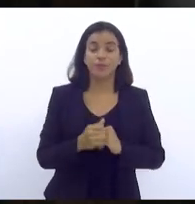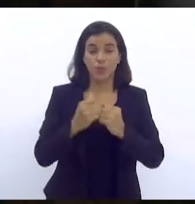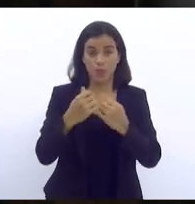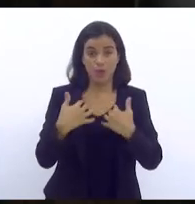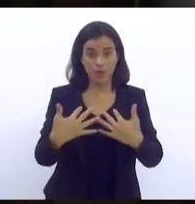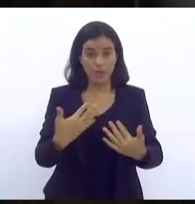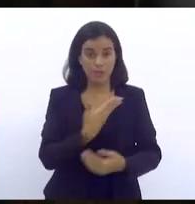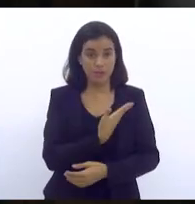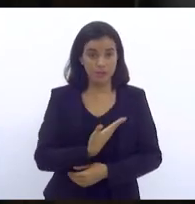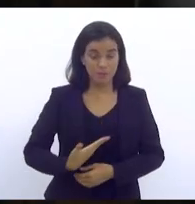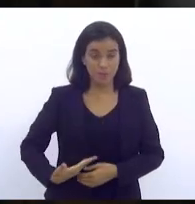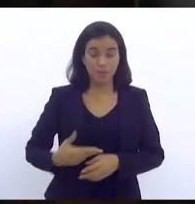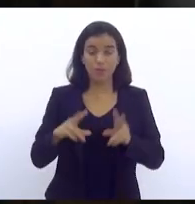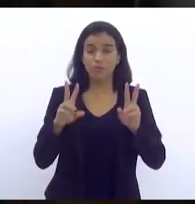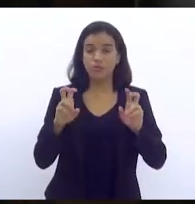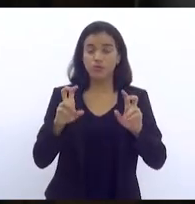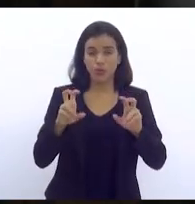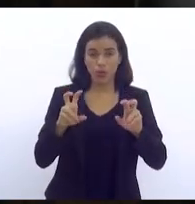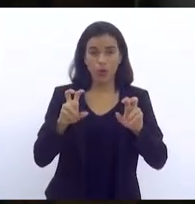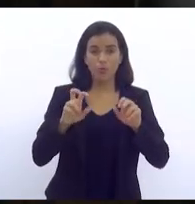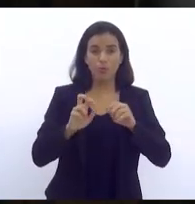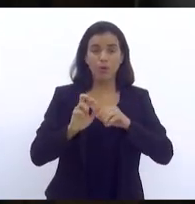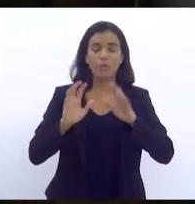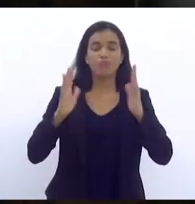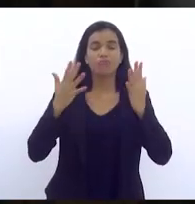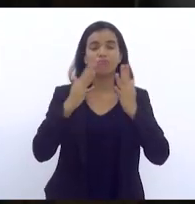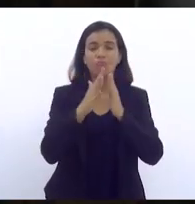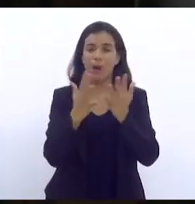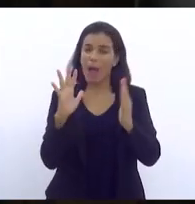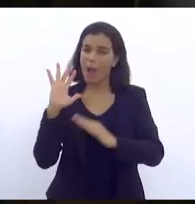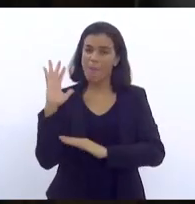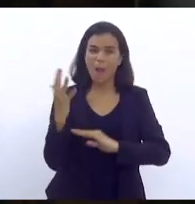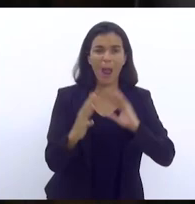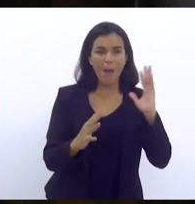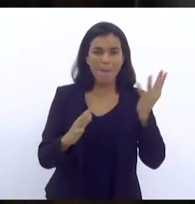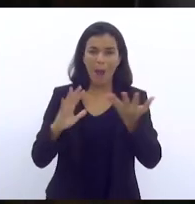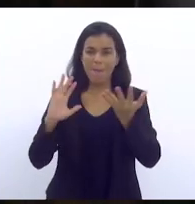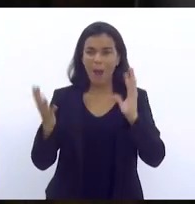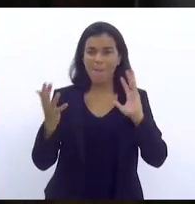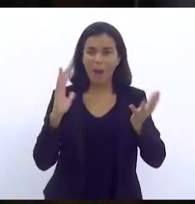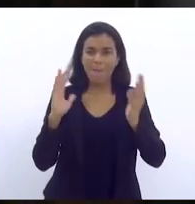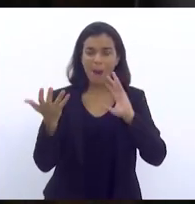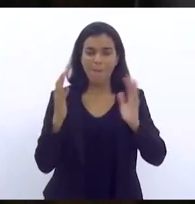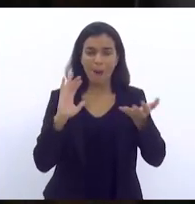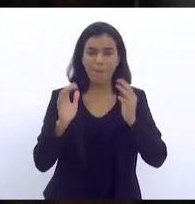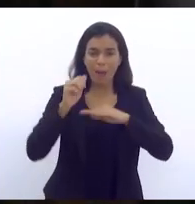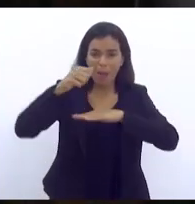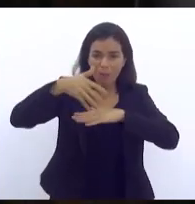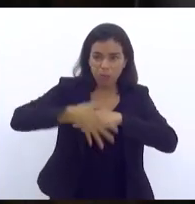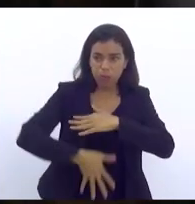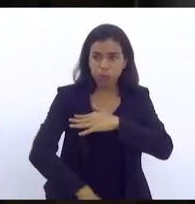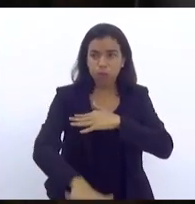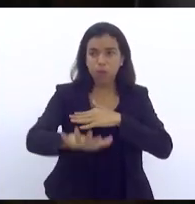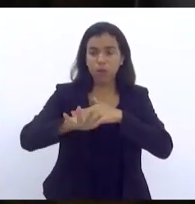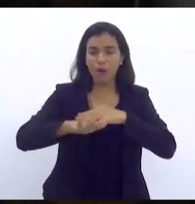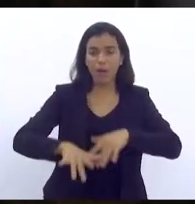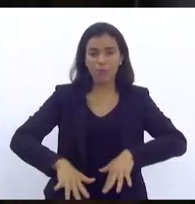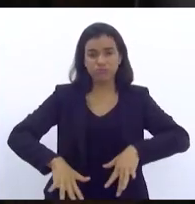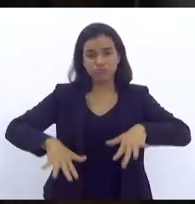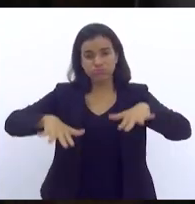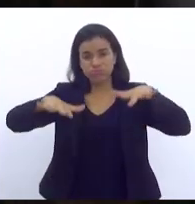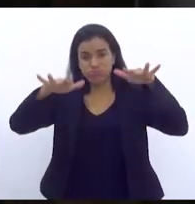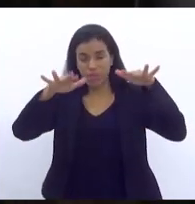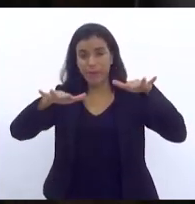sobre a questão dos Desastres socioambientais trazendo inclusive os nossos interiores que por vezes são